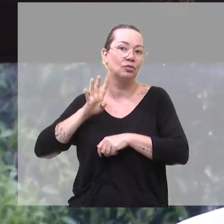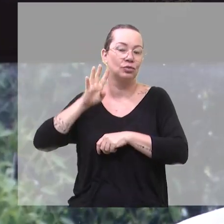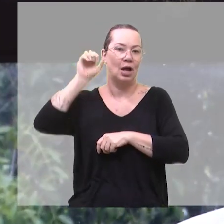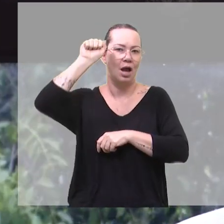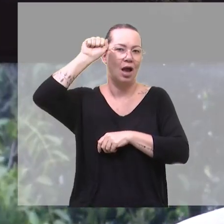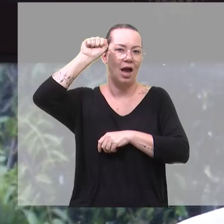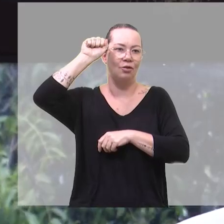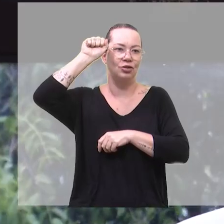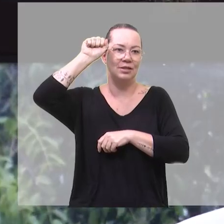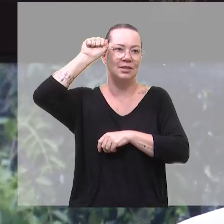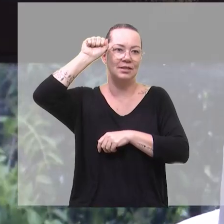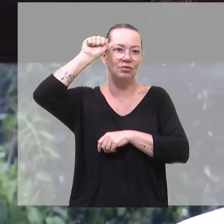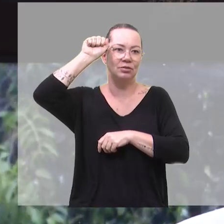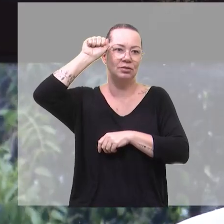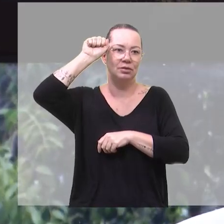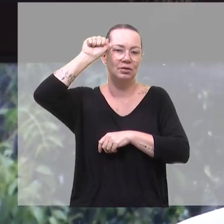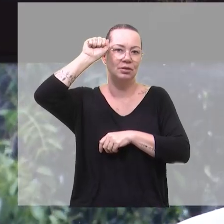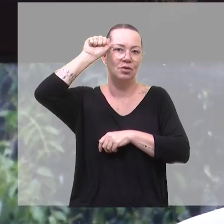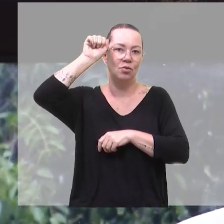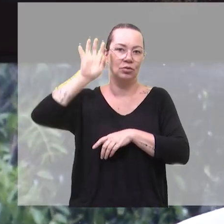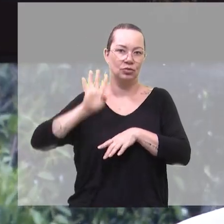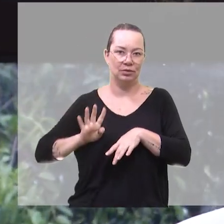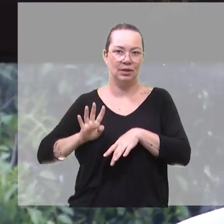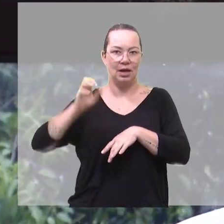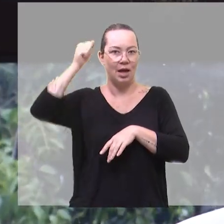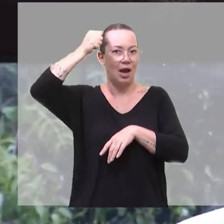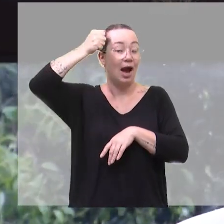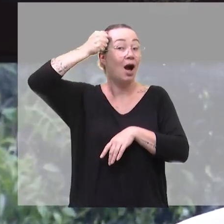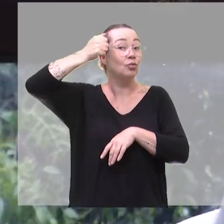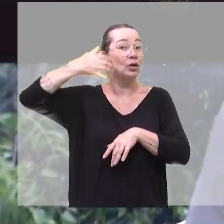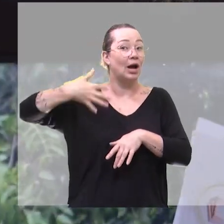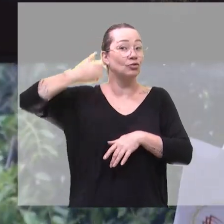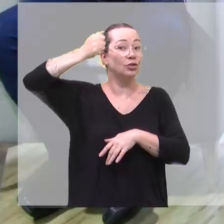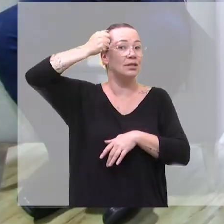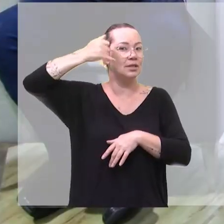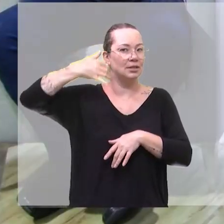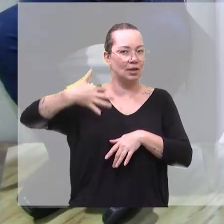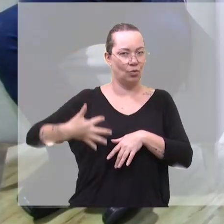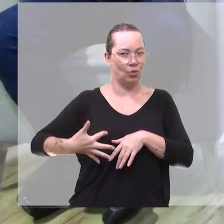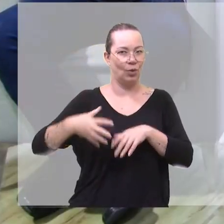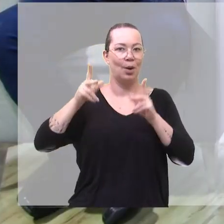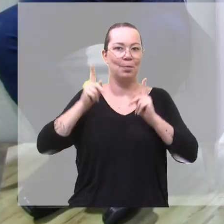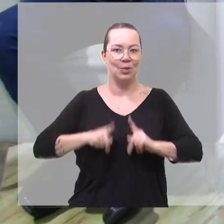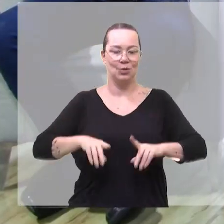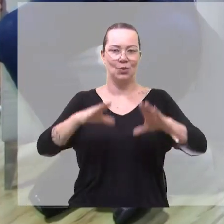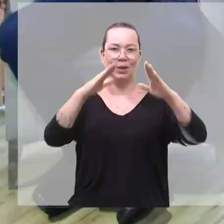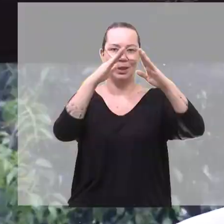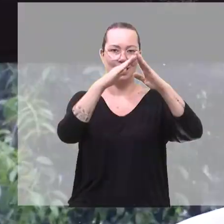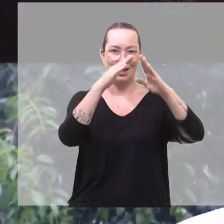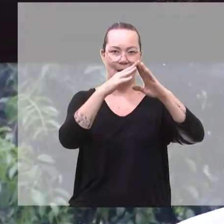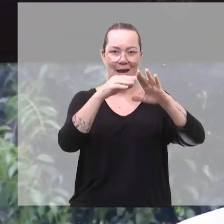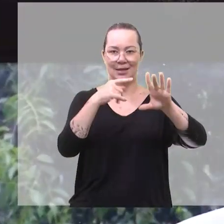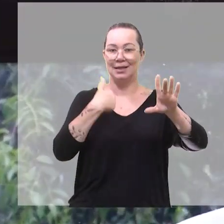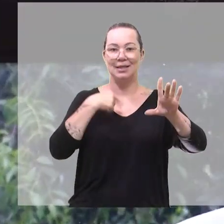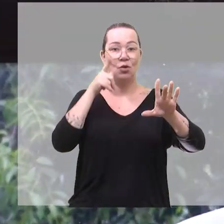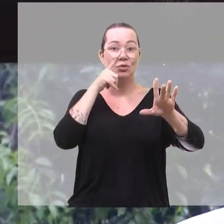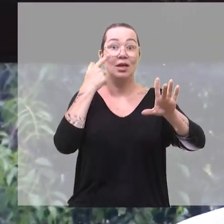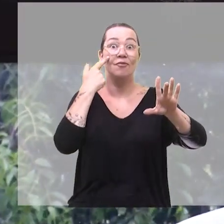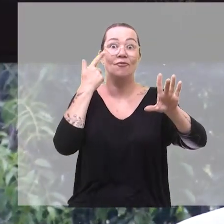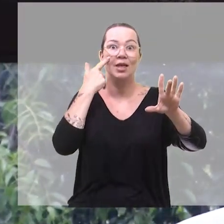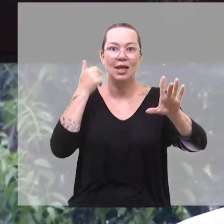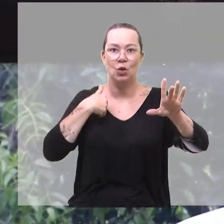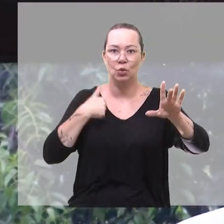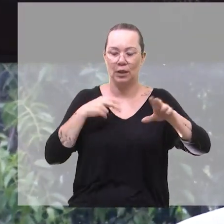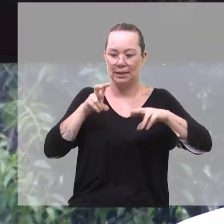audiodescrição. Quem está em casa que não enxerga, é isso, Nath, literalmente não enxerga. Então, eu estou